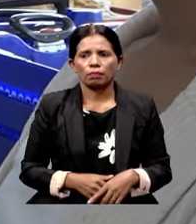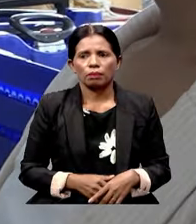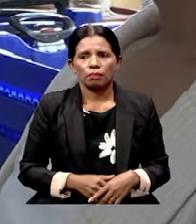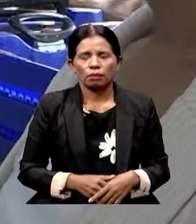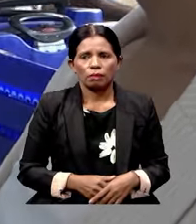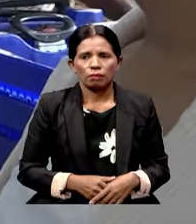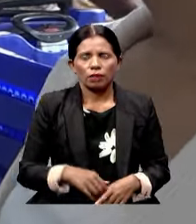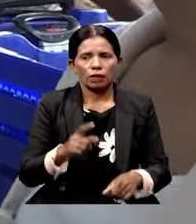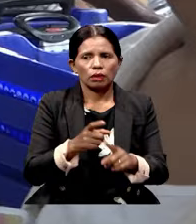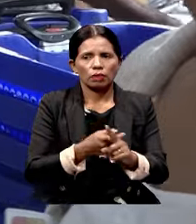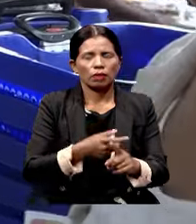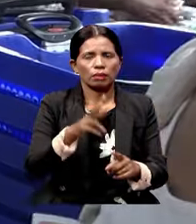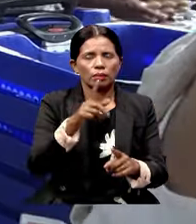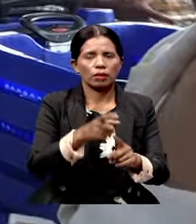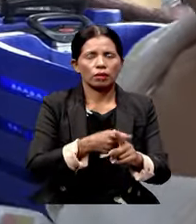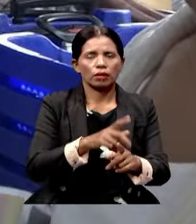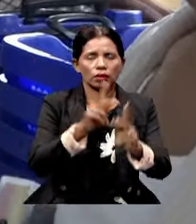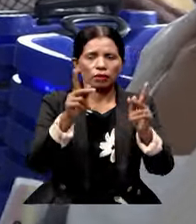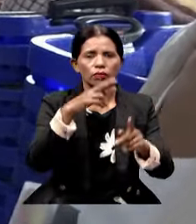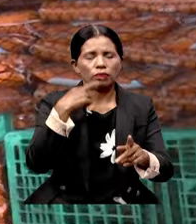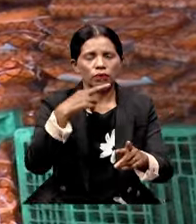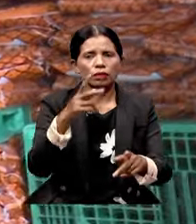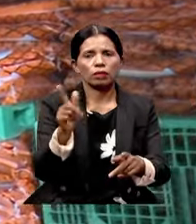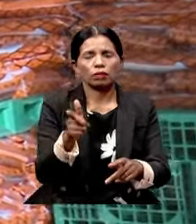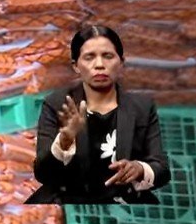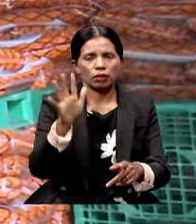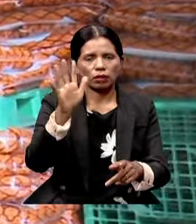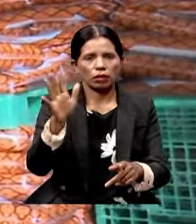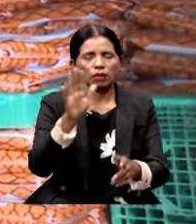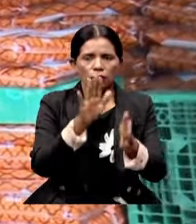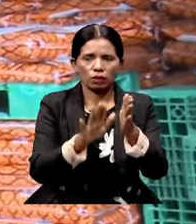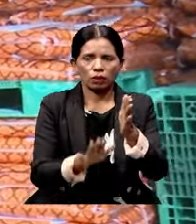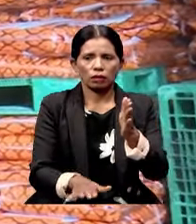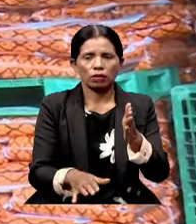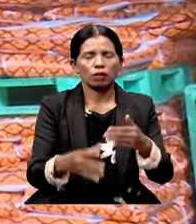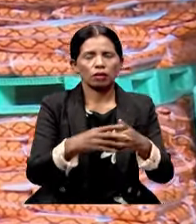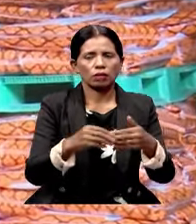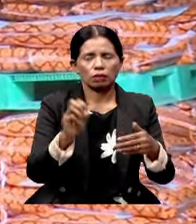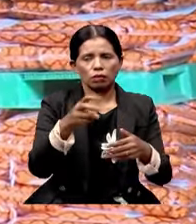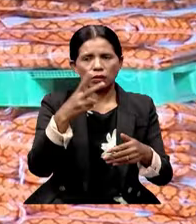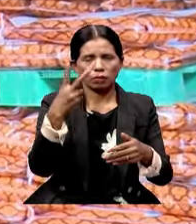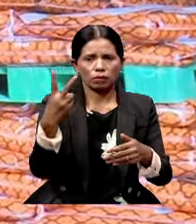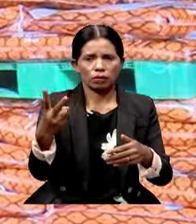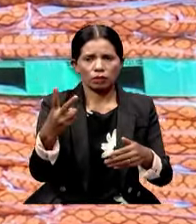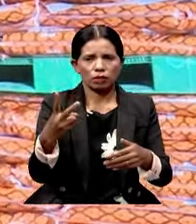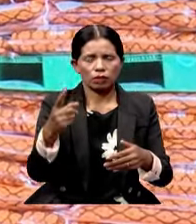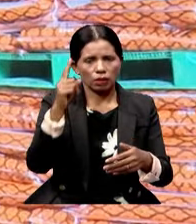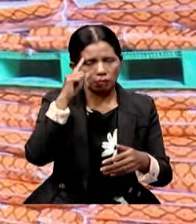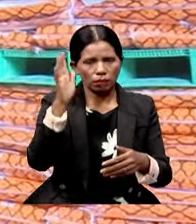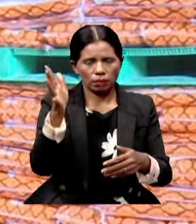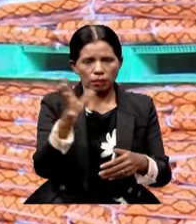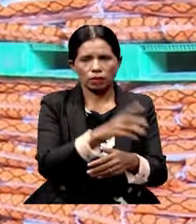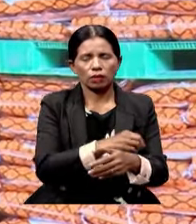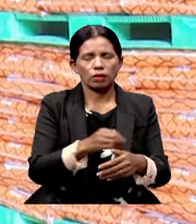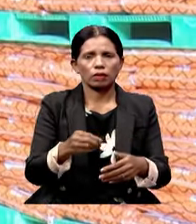E a trimestre da Huluk, folin fos quilograma, ronresen lima, folin ki ikliu, dólar sanoresen rua, centavos lima nulo,